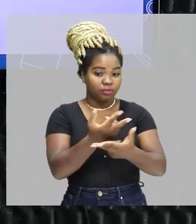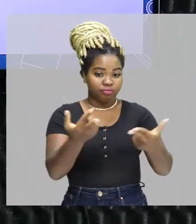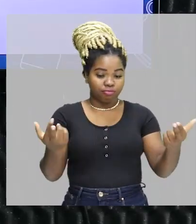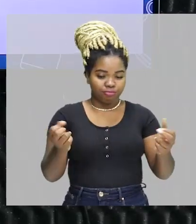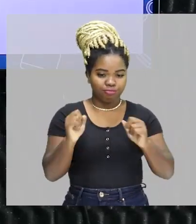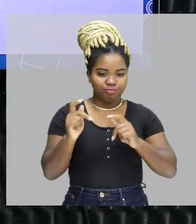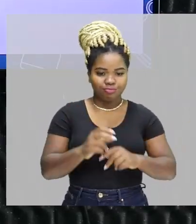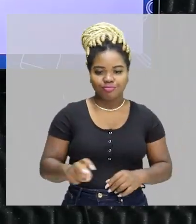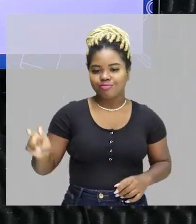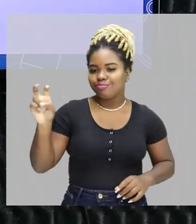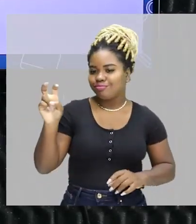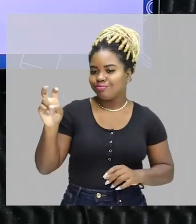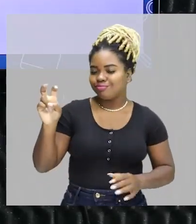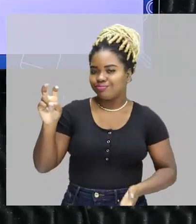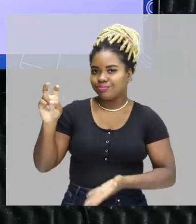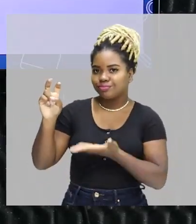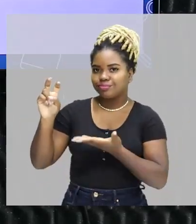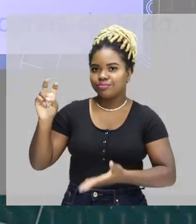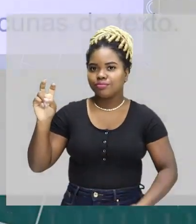Beleza pura? Então vamos lá.